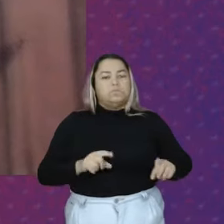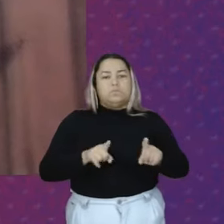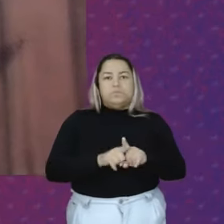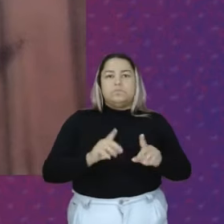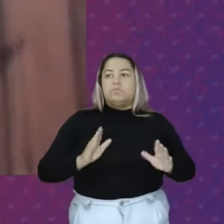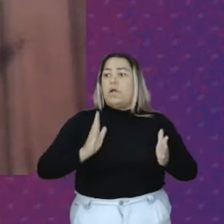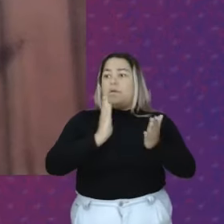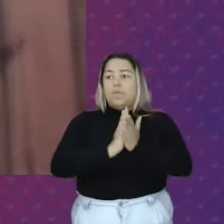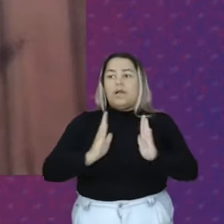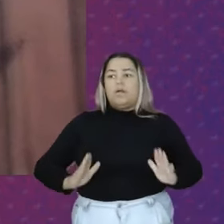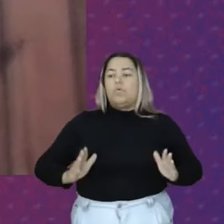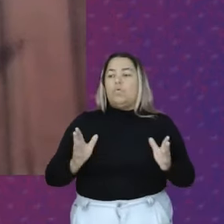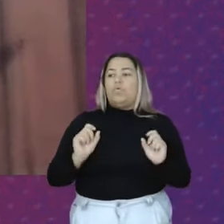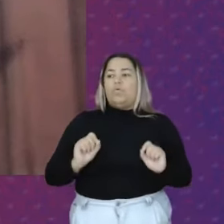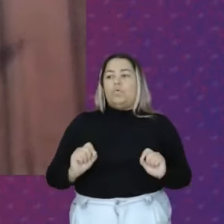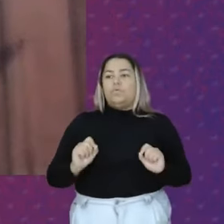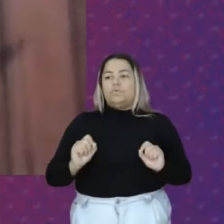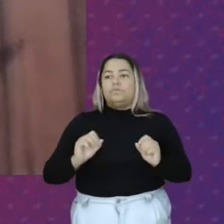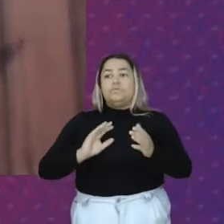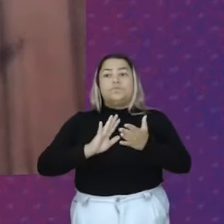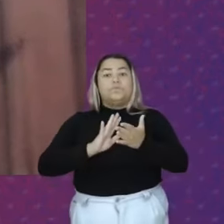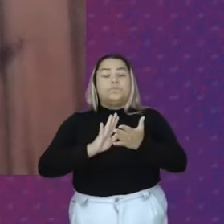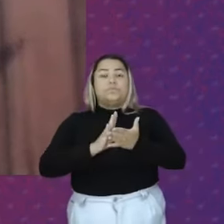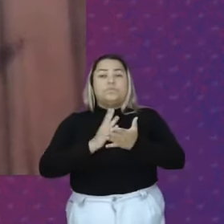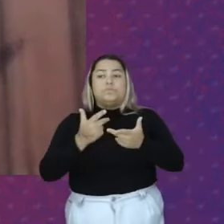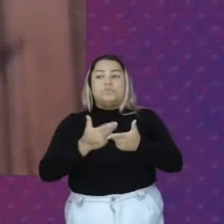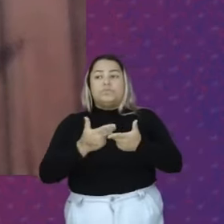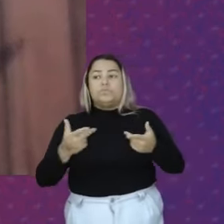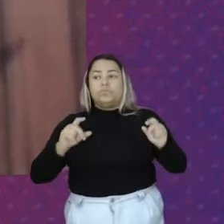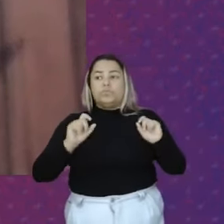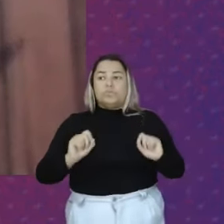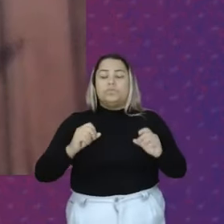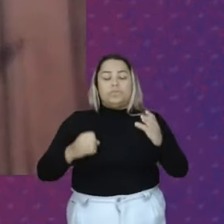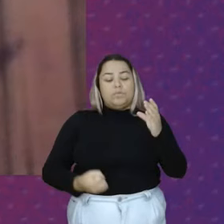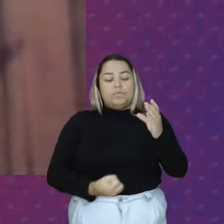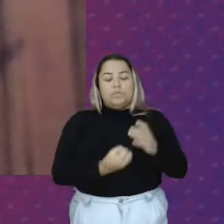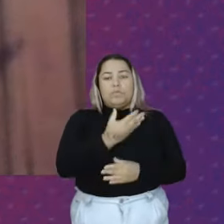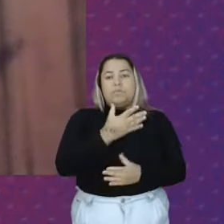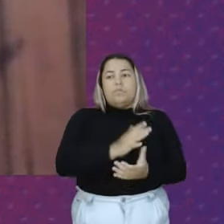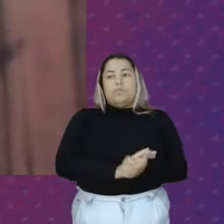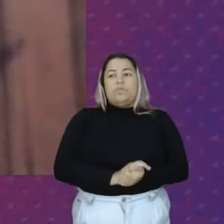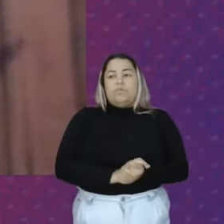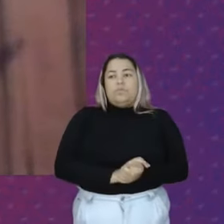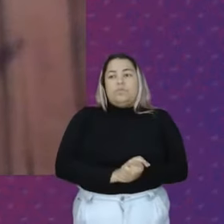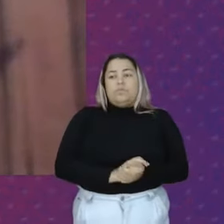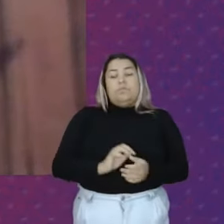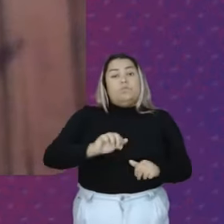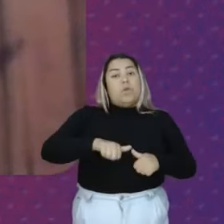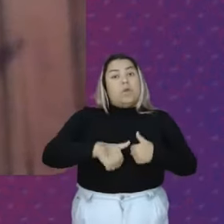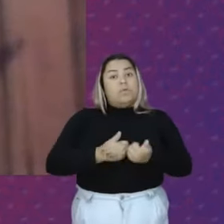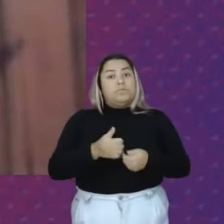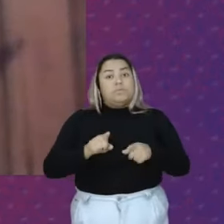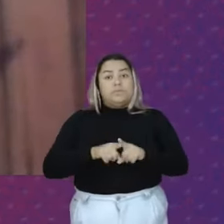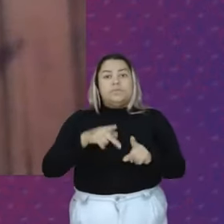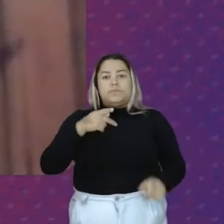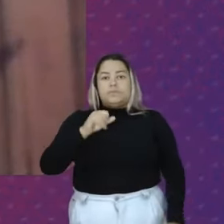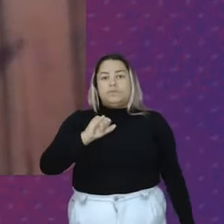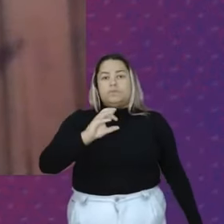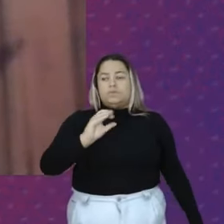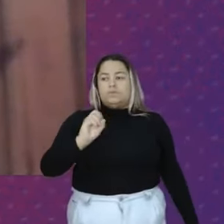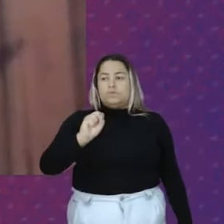mairas né uma coisa importante também que foi criada é a avaliação biopsicossocial